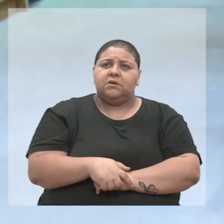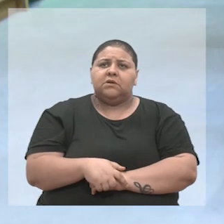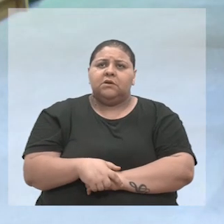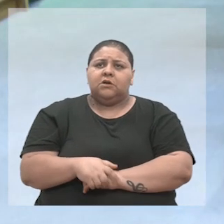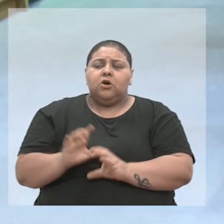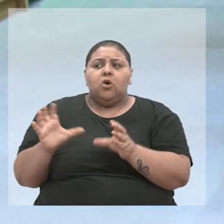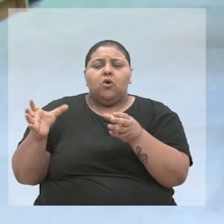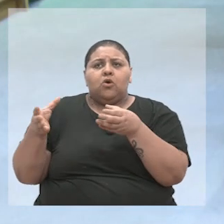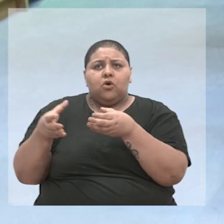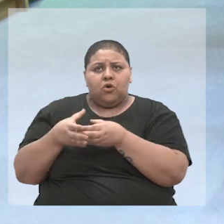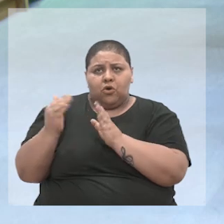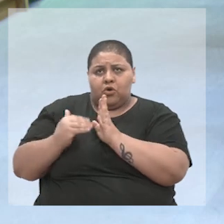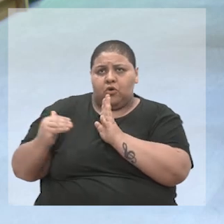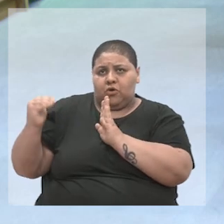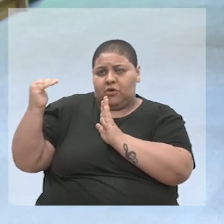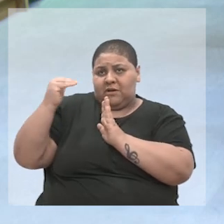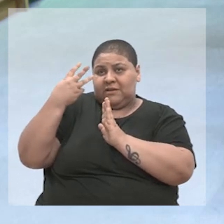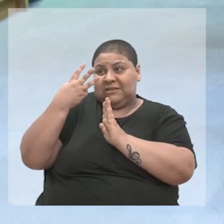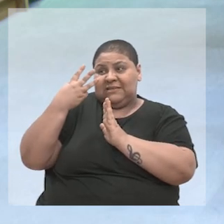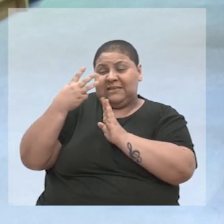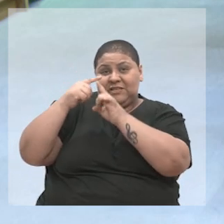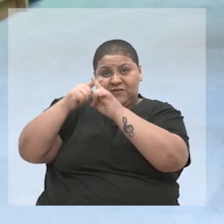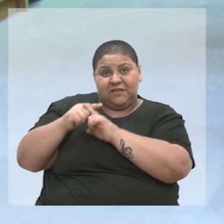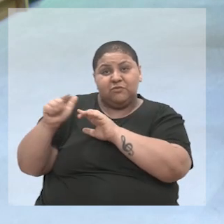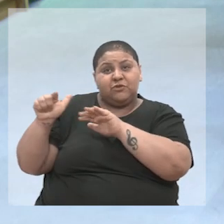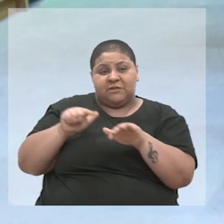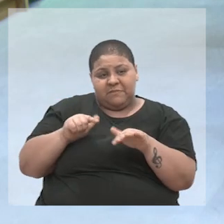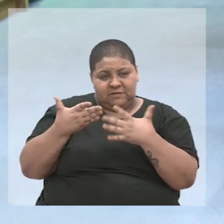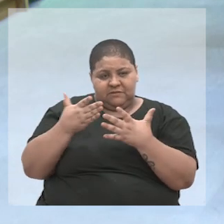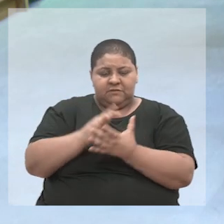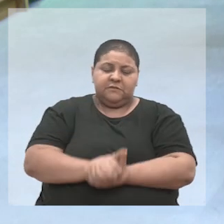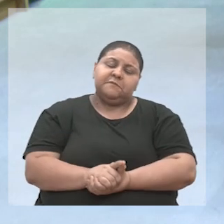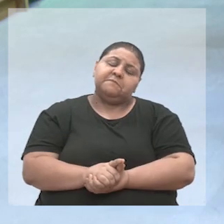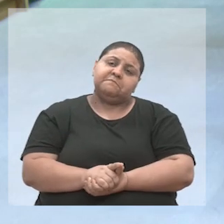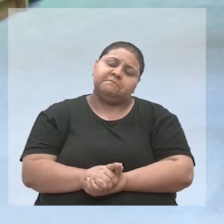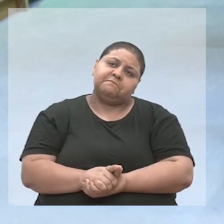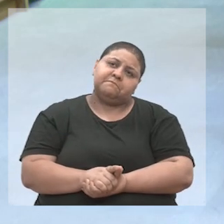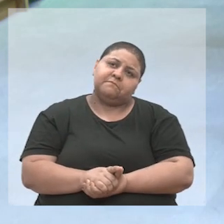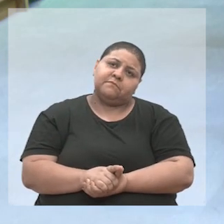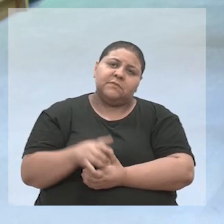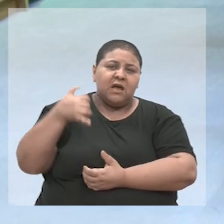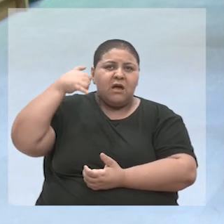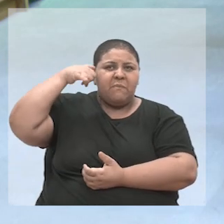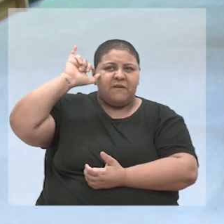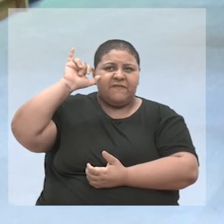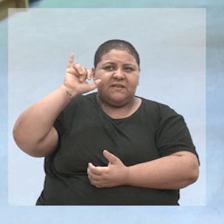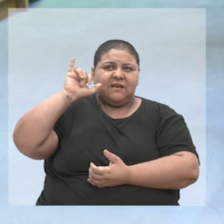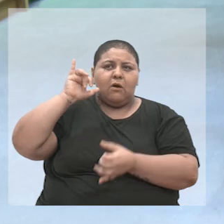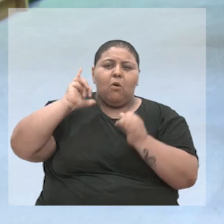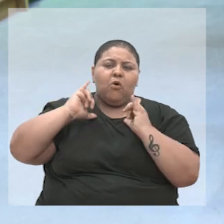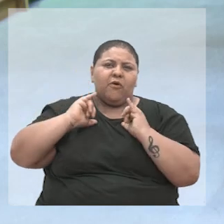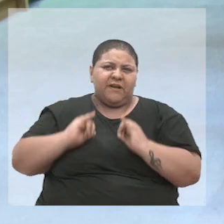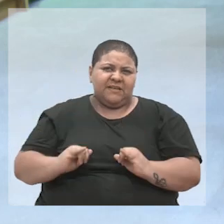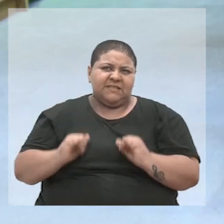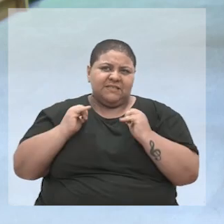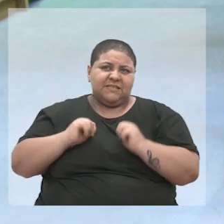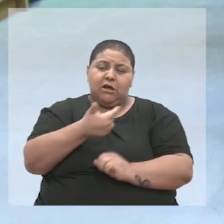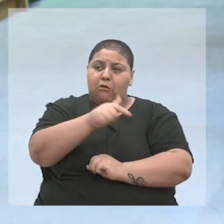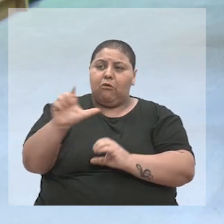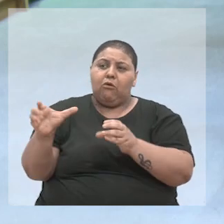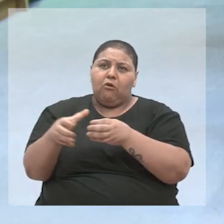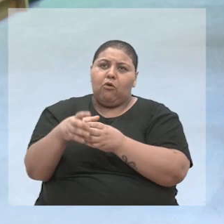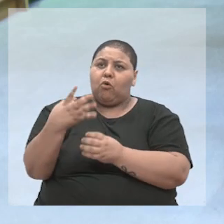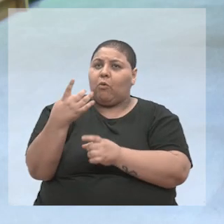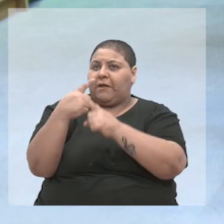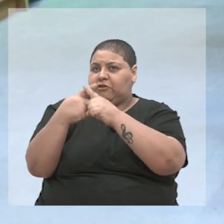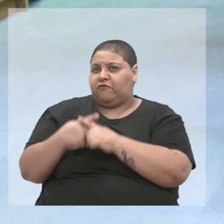categoria... O adulto treina 3 vezes por semana. 3 vezes por semana. 3 vezes por semana. Até para evitar o desgaste também, né? E as outras categorias não, treinam 4 vezes